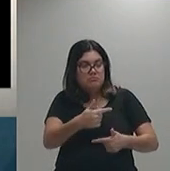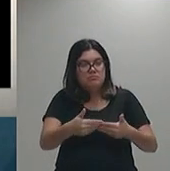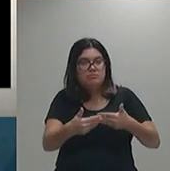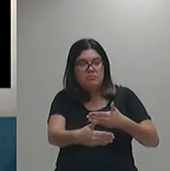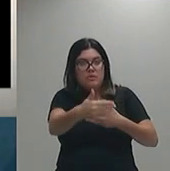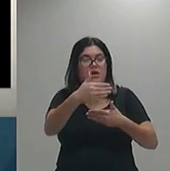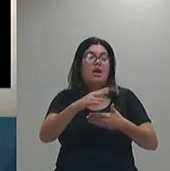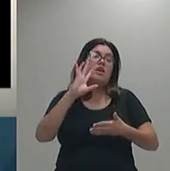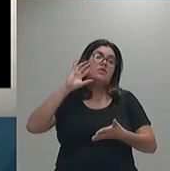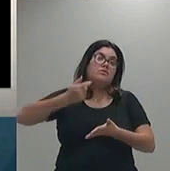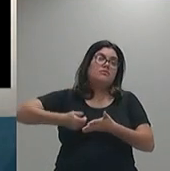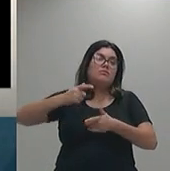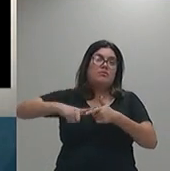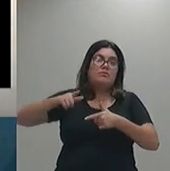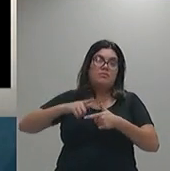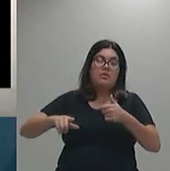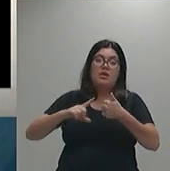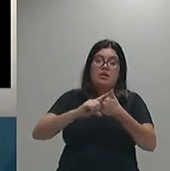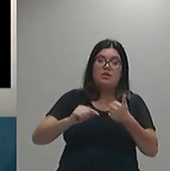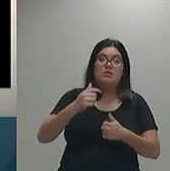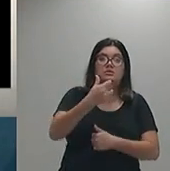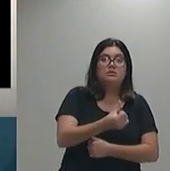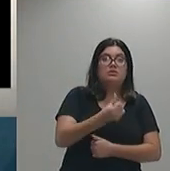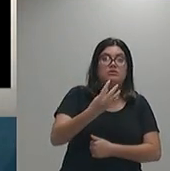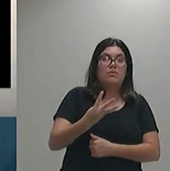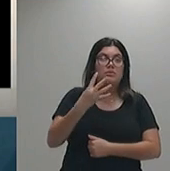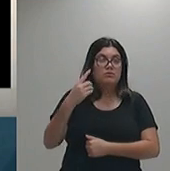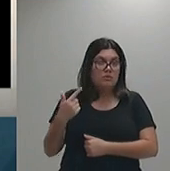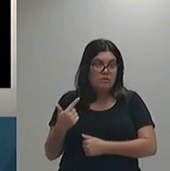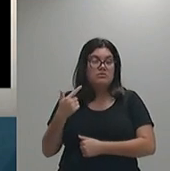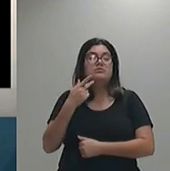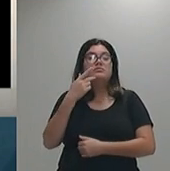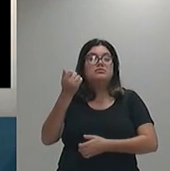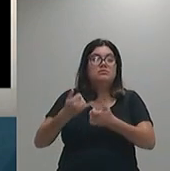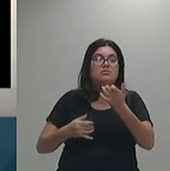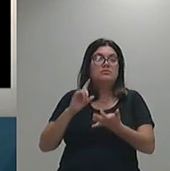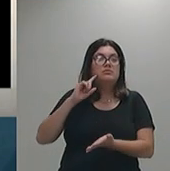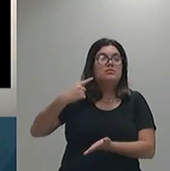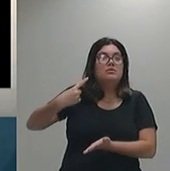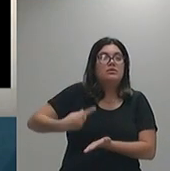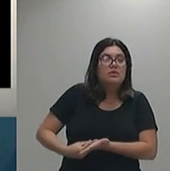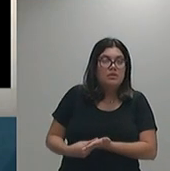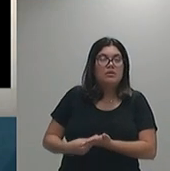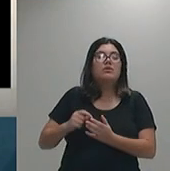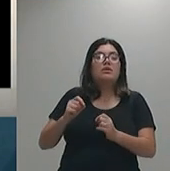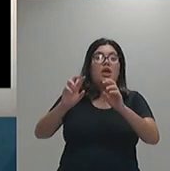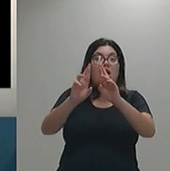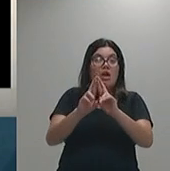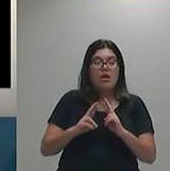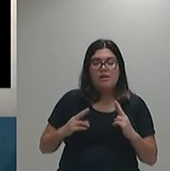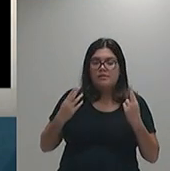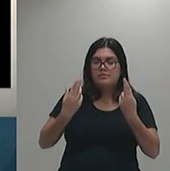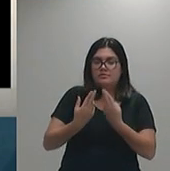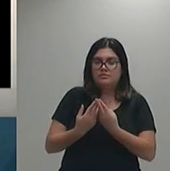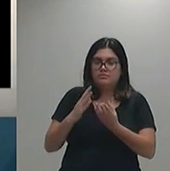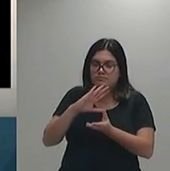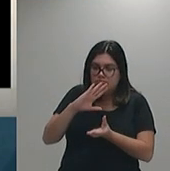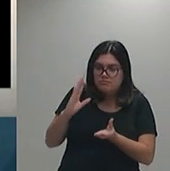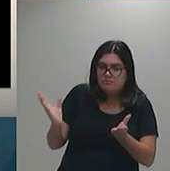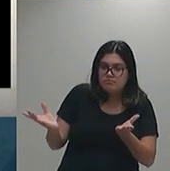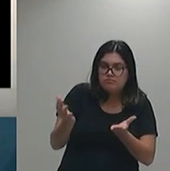artigo 6.2 cuida da conexão e determina a reunião dos processos tal qual